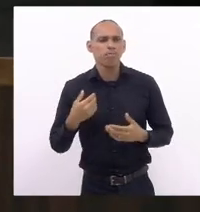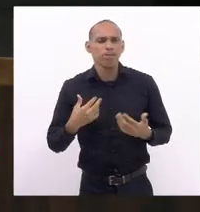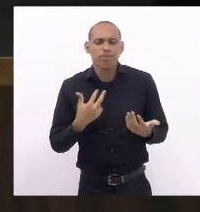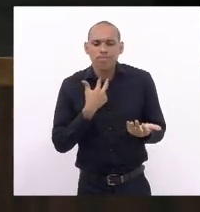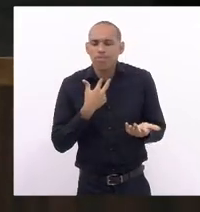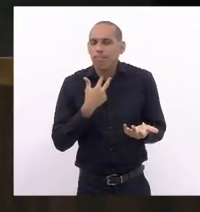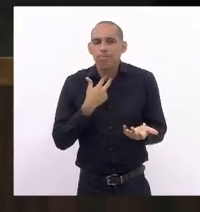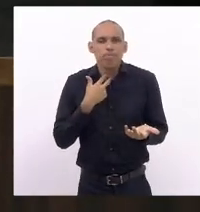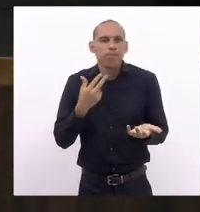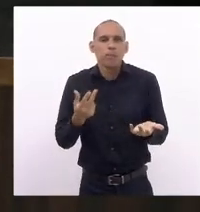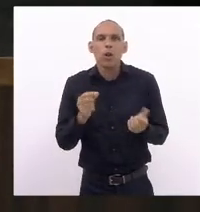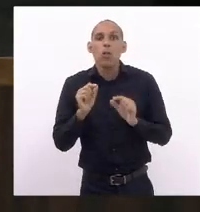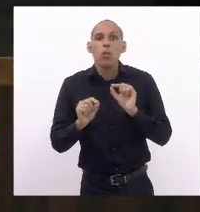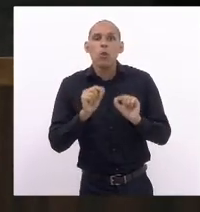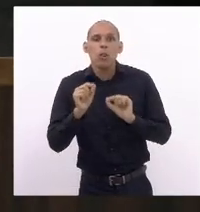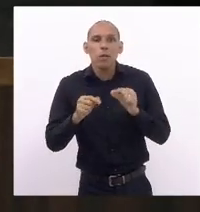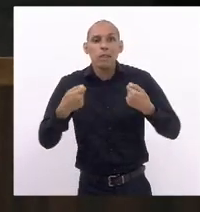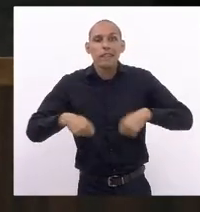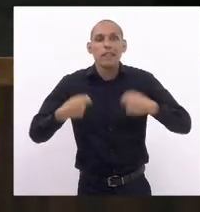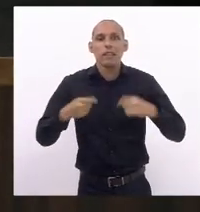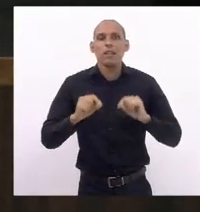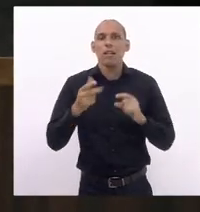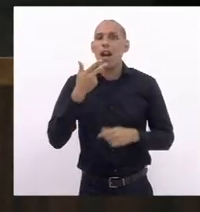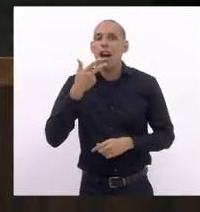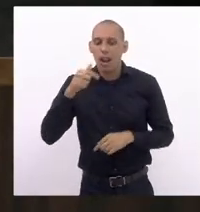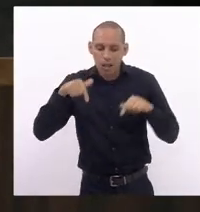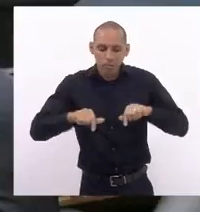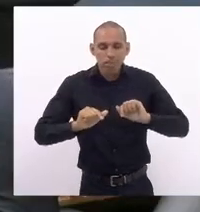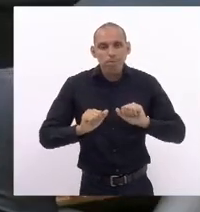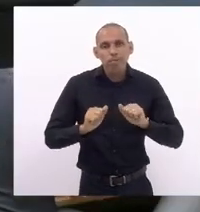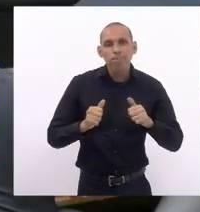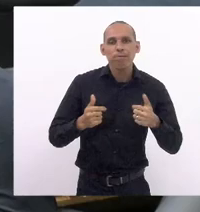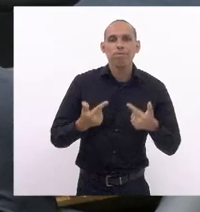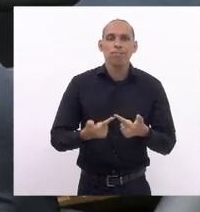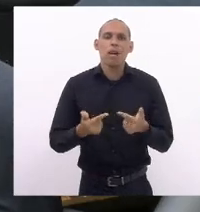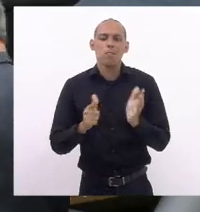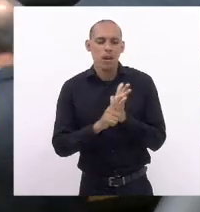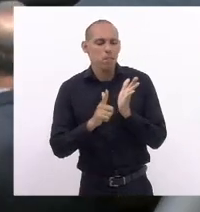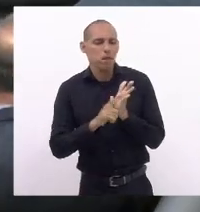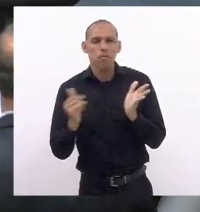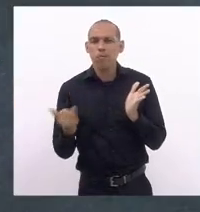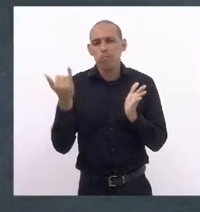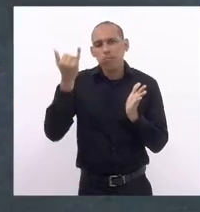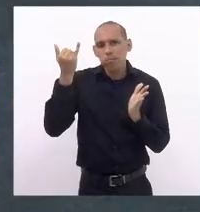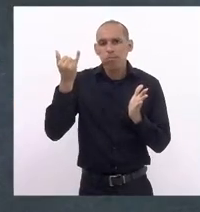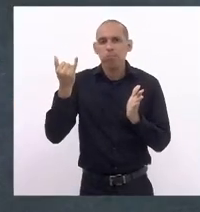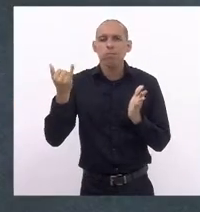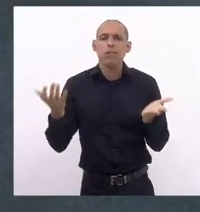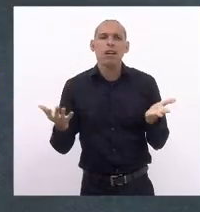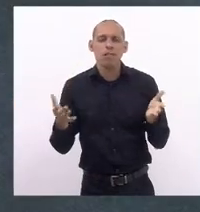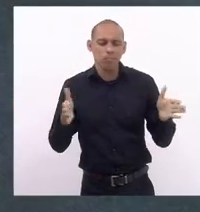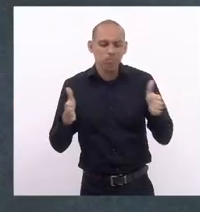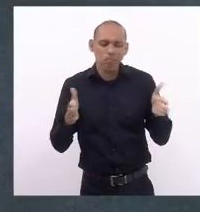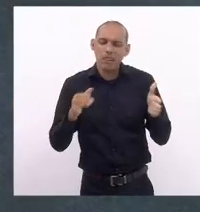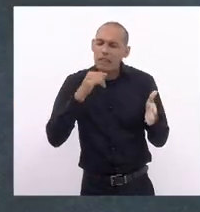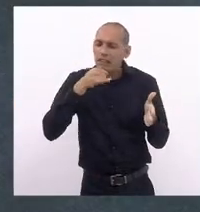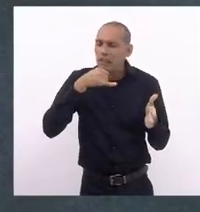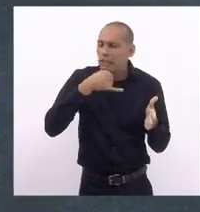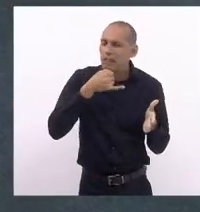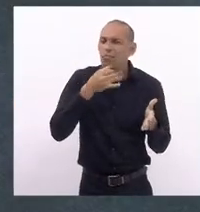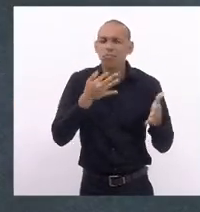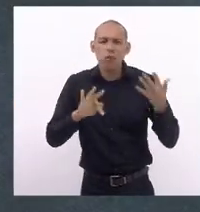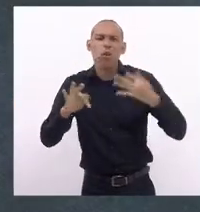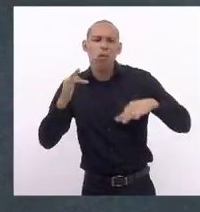aqui de ressaltar o papel dessa casa diante de uma situação triste, dolorida,